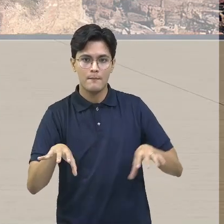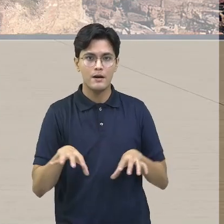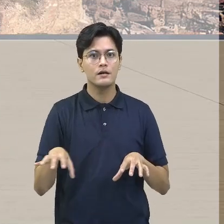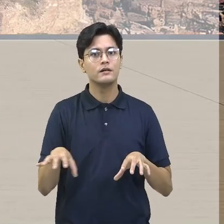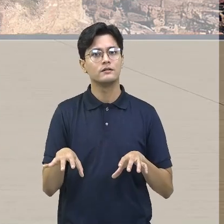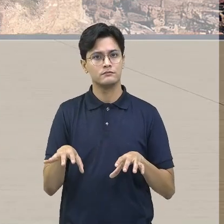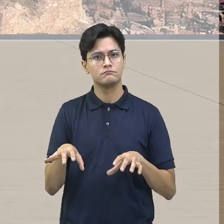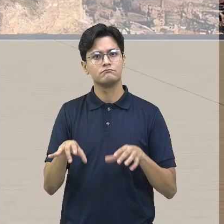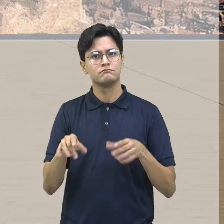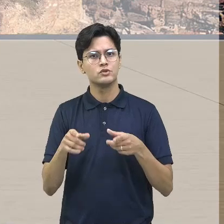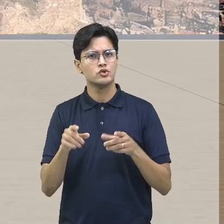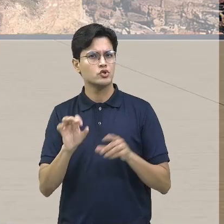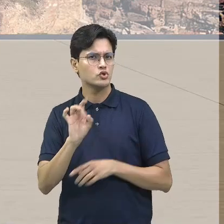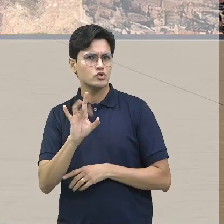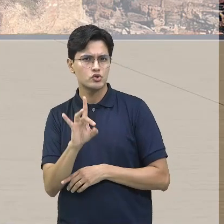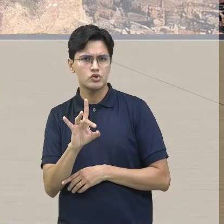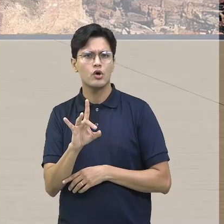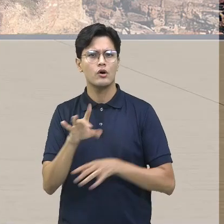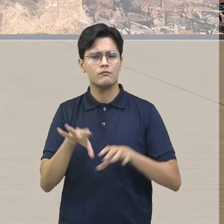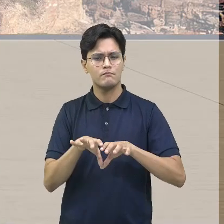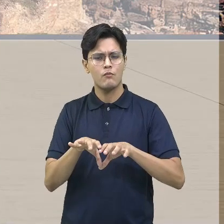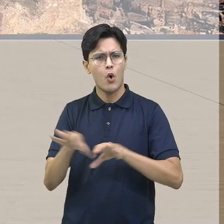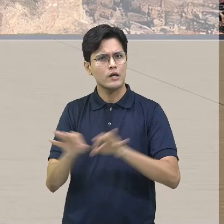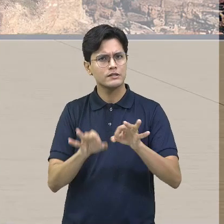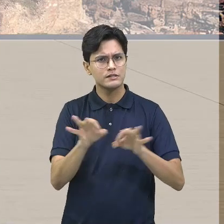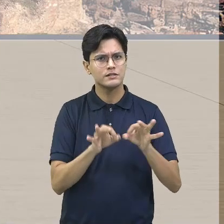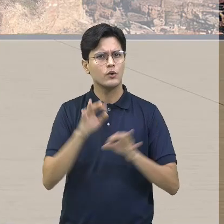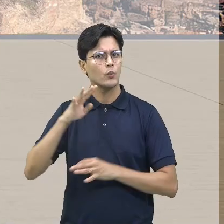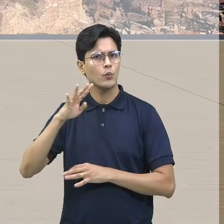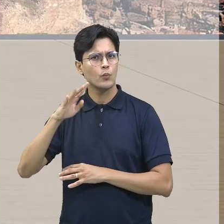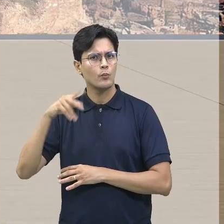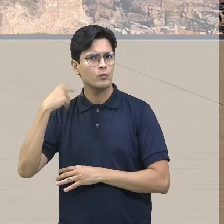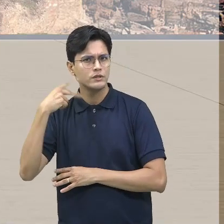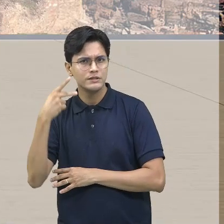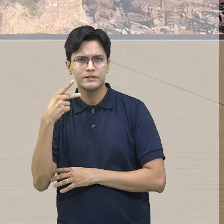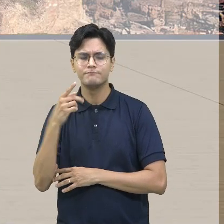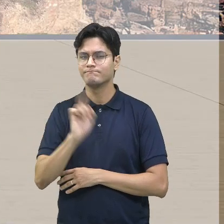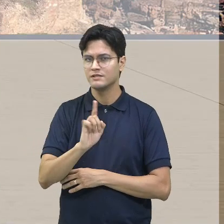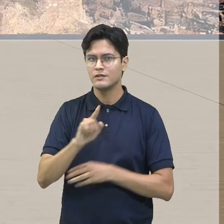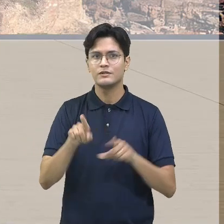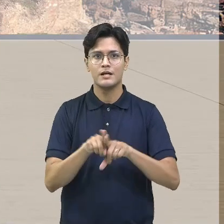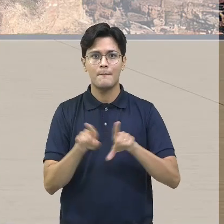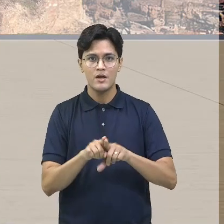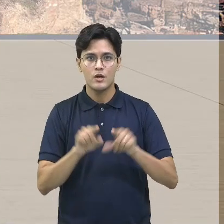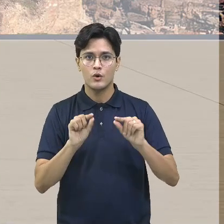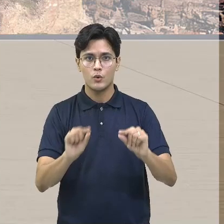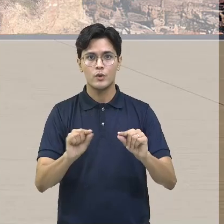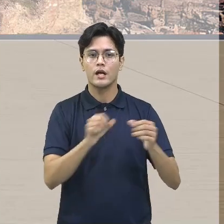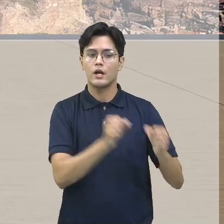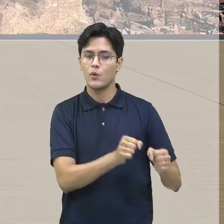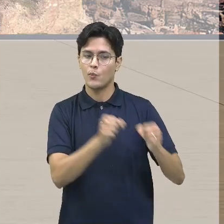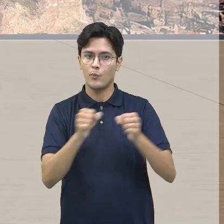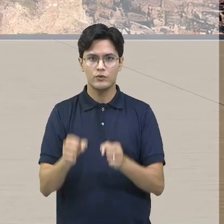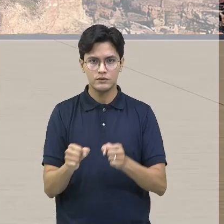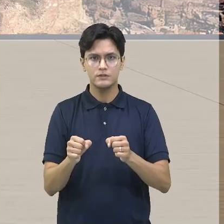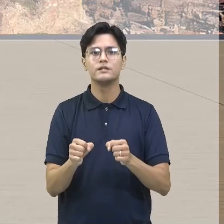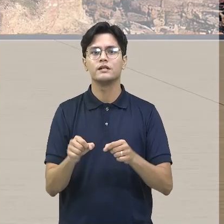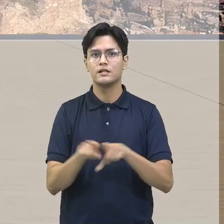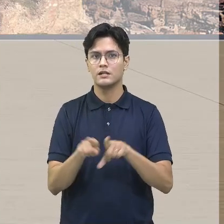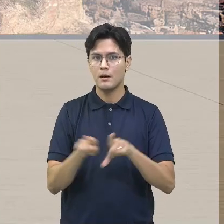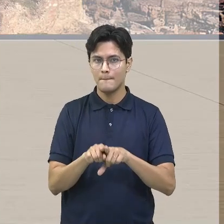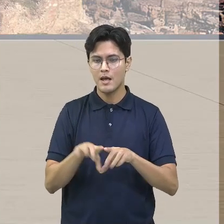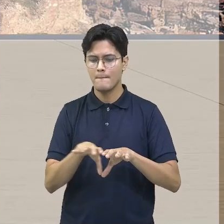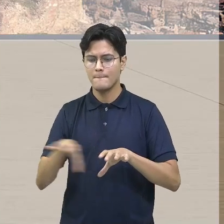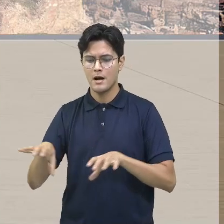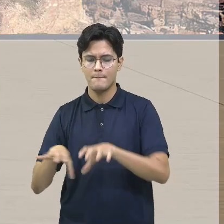política, mas a do poder mesmo, E quando falamos de poder, é o poder dentro dos principais